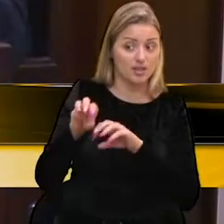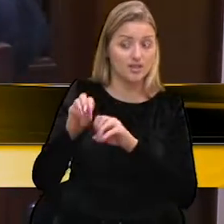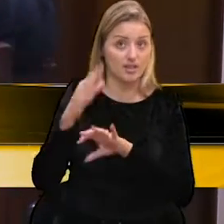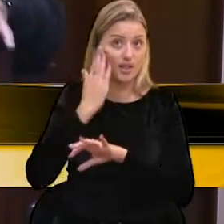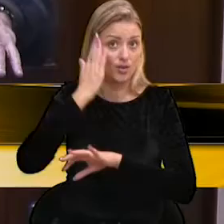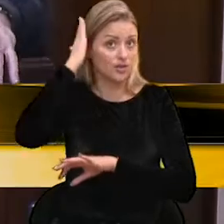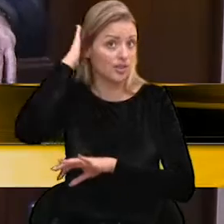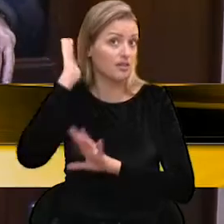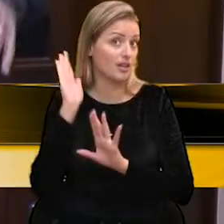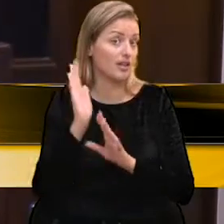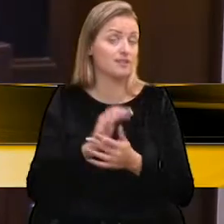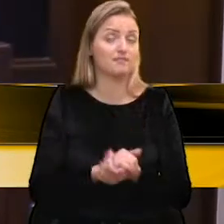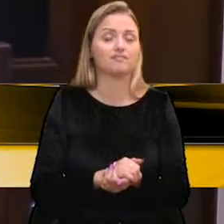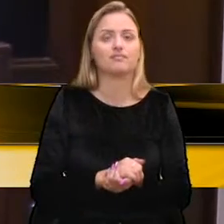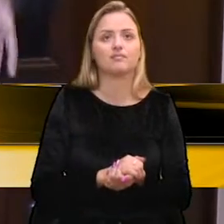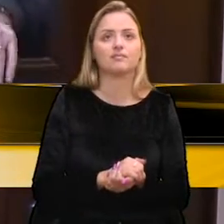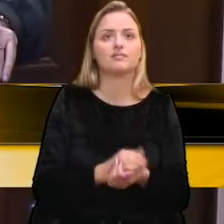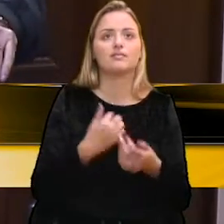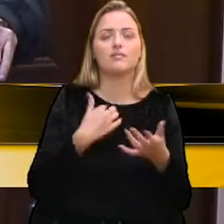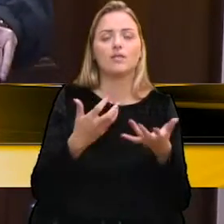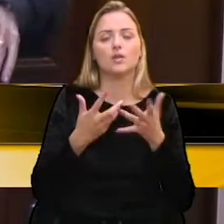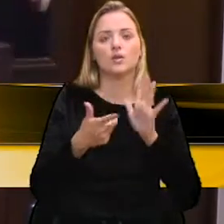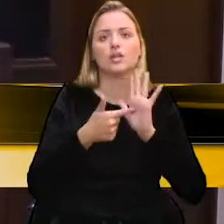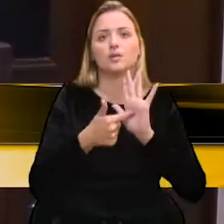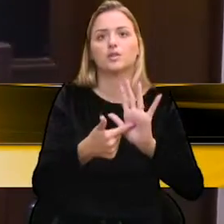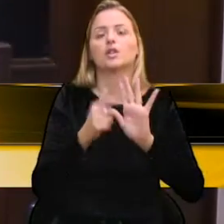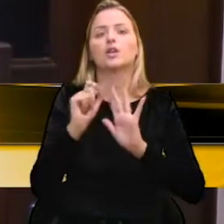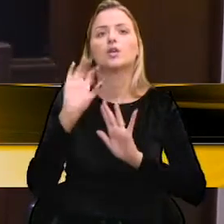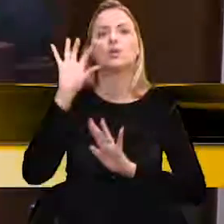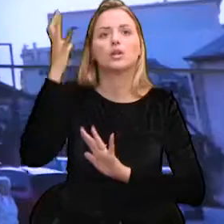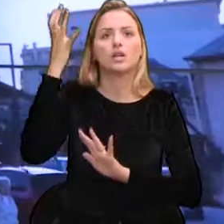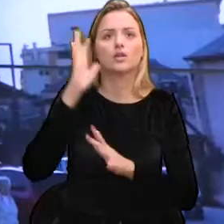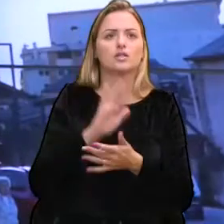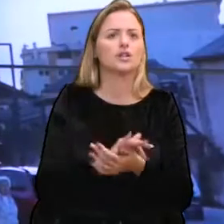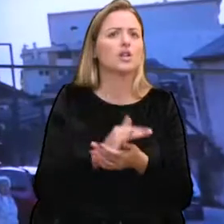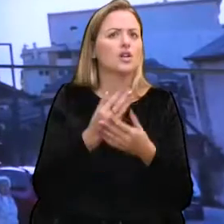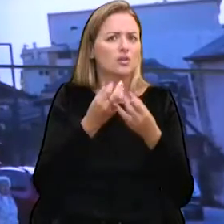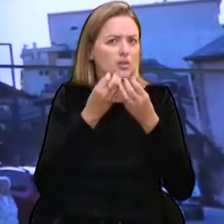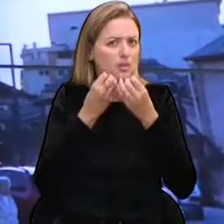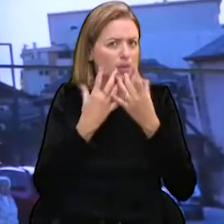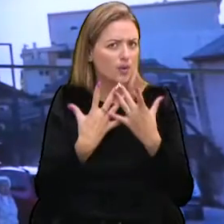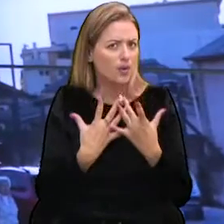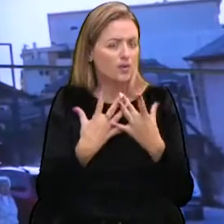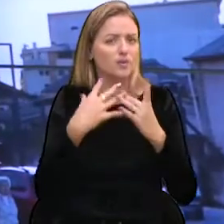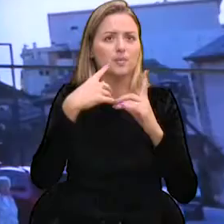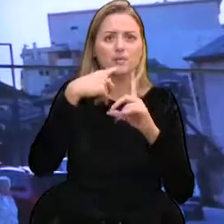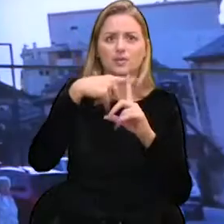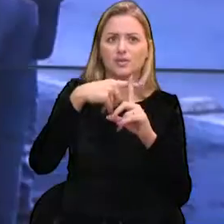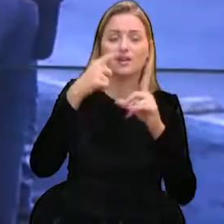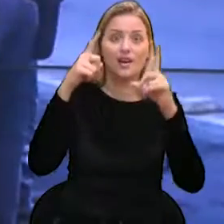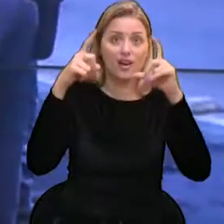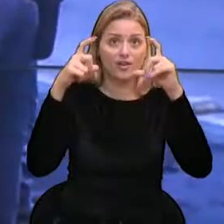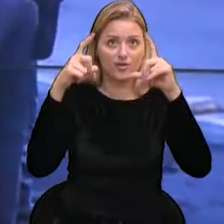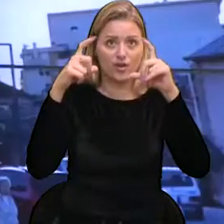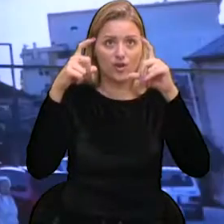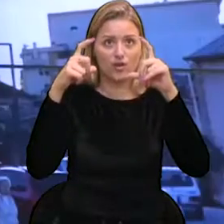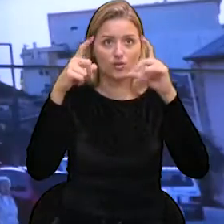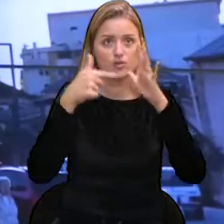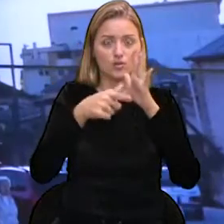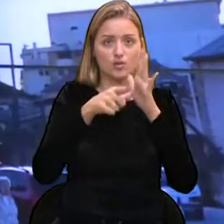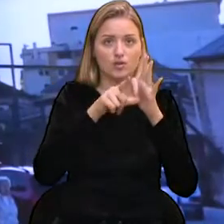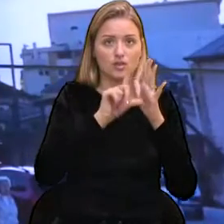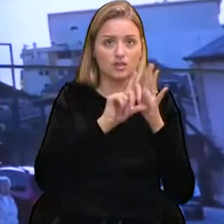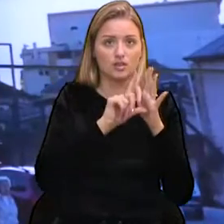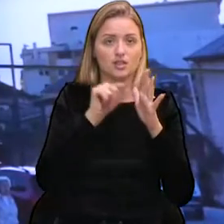Mas, ao mesmo tempo, eu gostaria de mostrar o que aconteceu. Foi muito positivo. Nesta foto, gostaria que segurasse,